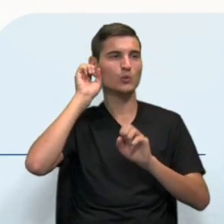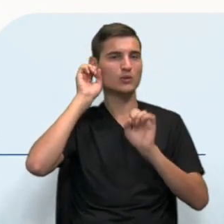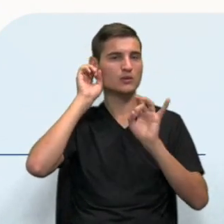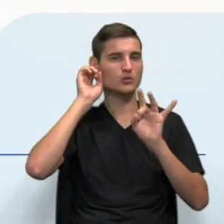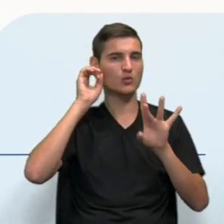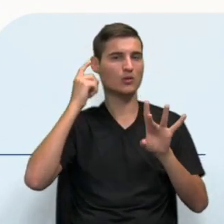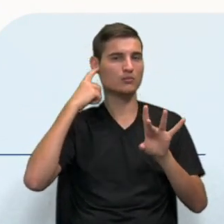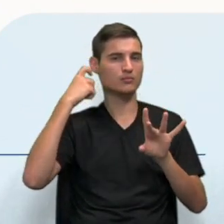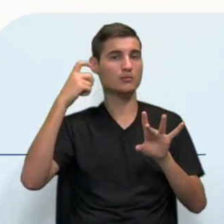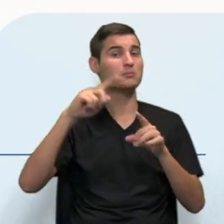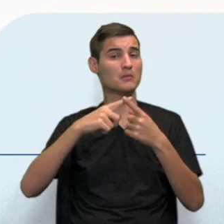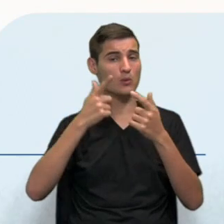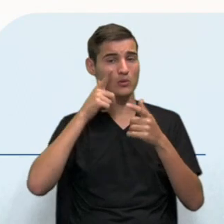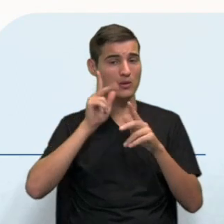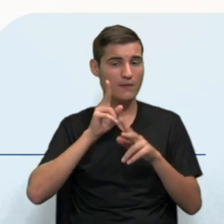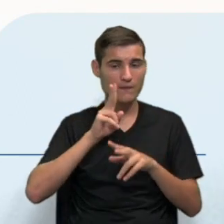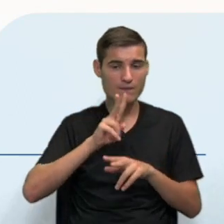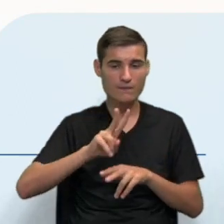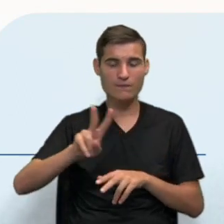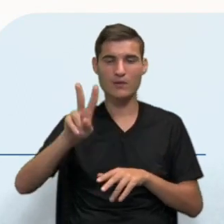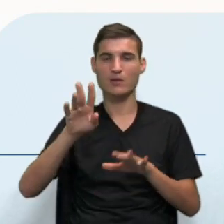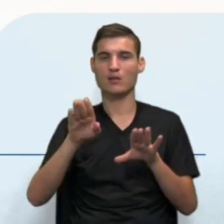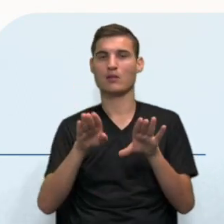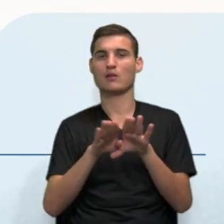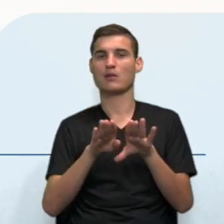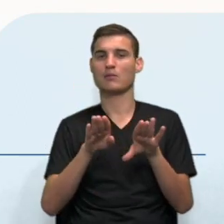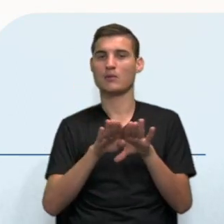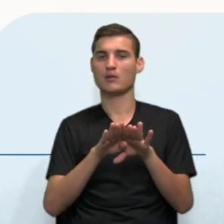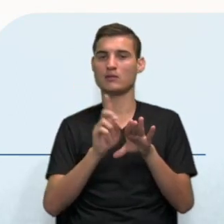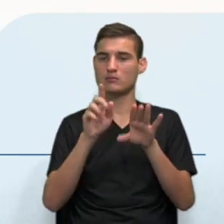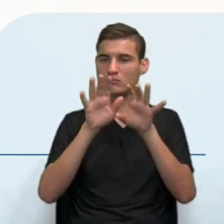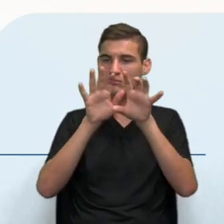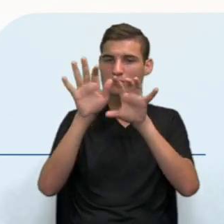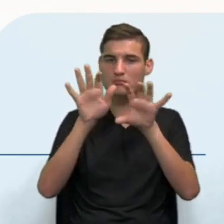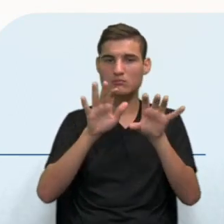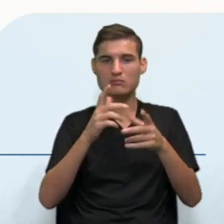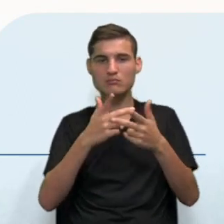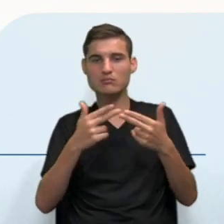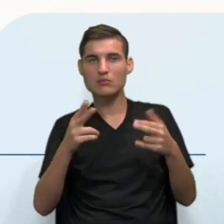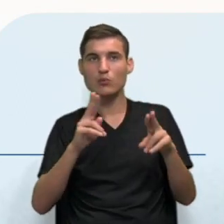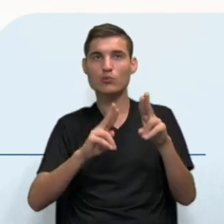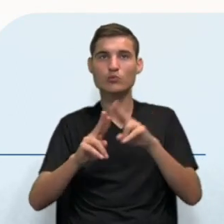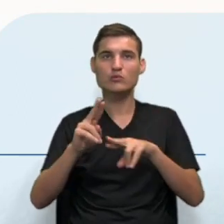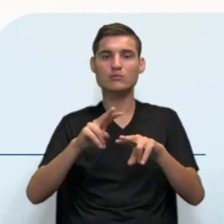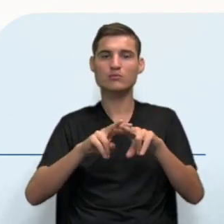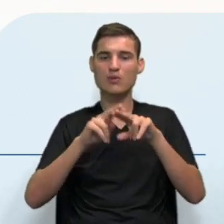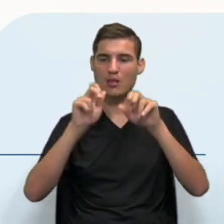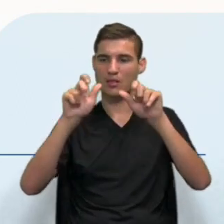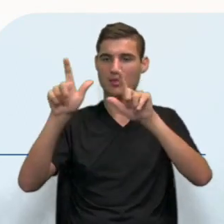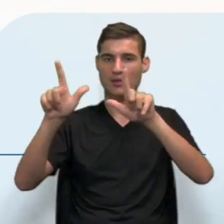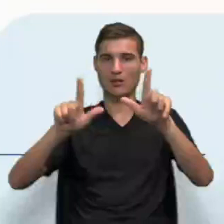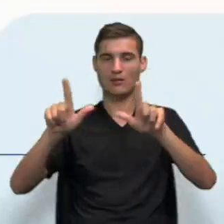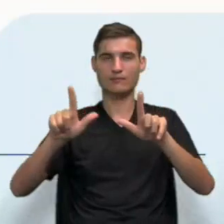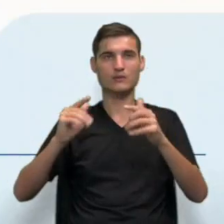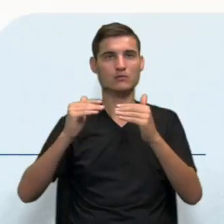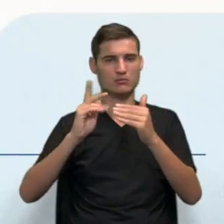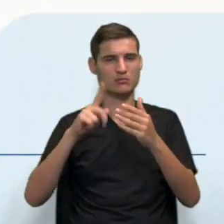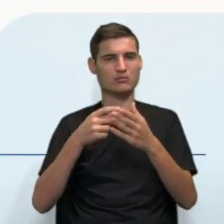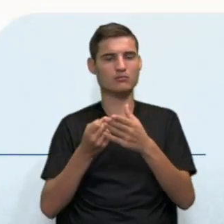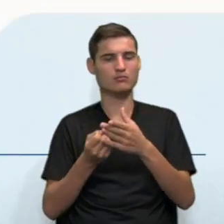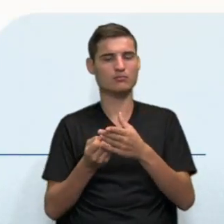de uma transmissão sem fio, mas elas podiam também ver alguma coisa que estava acontecendo através do aparelho de televisão, que também